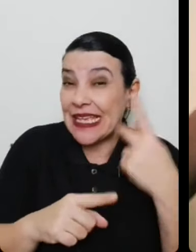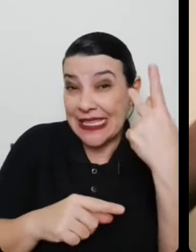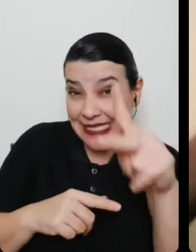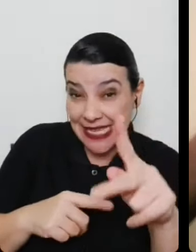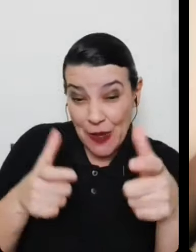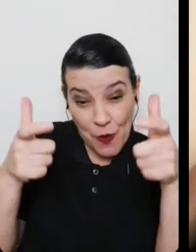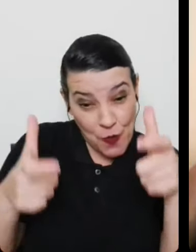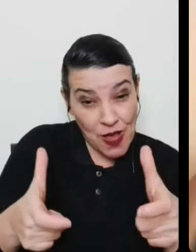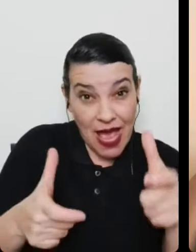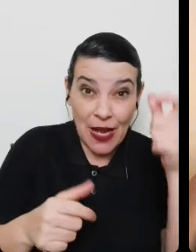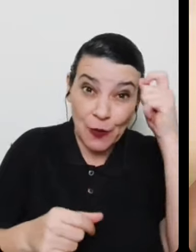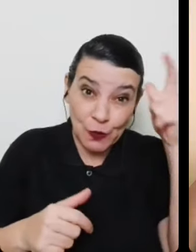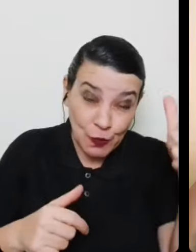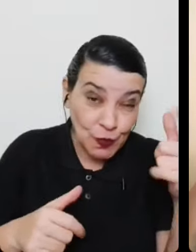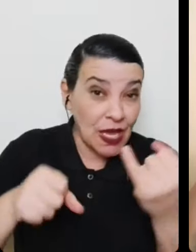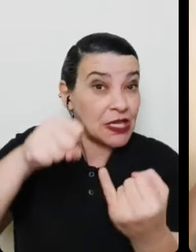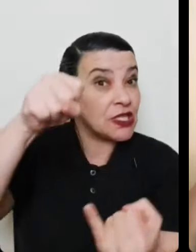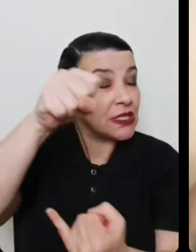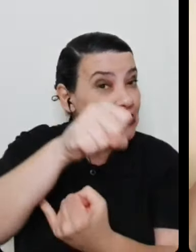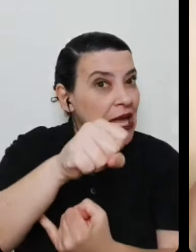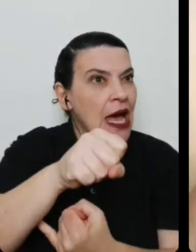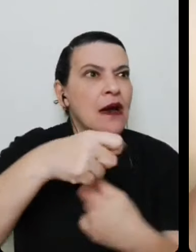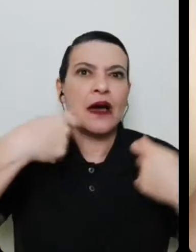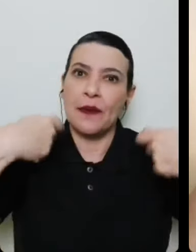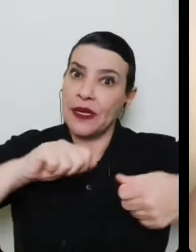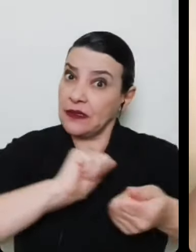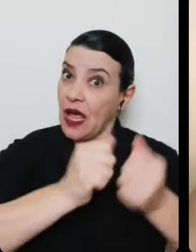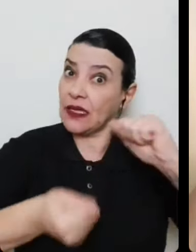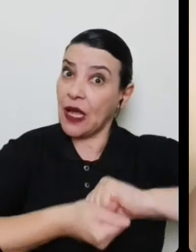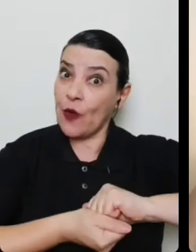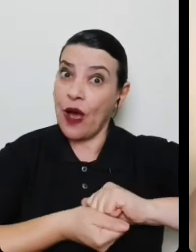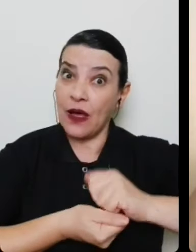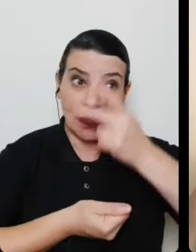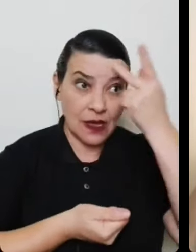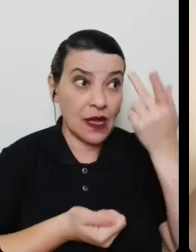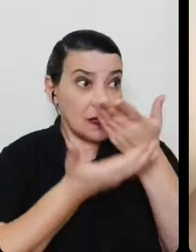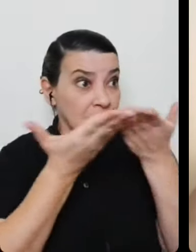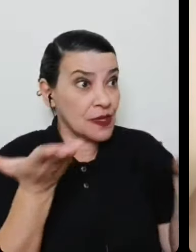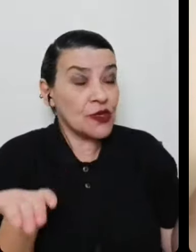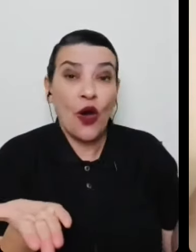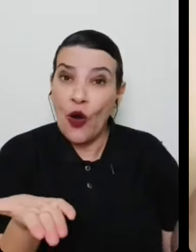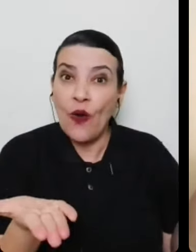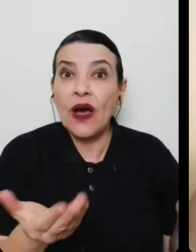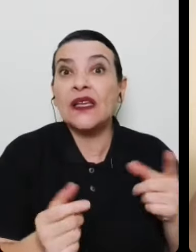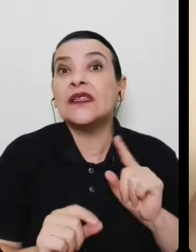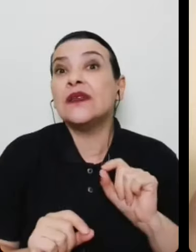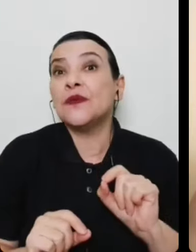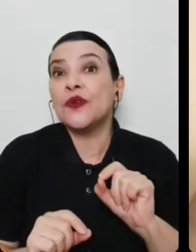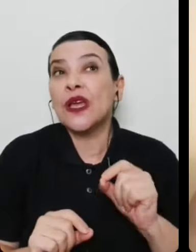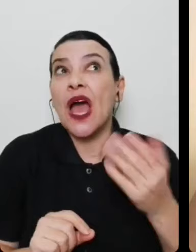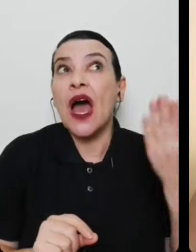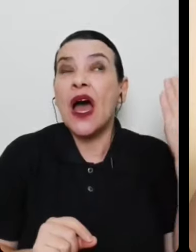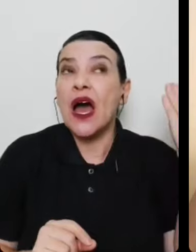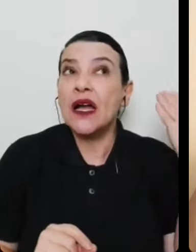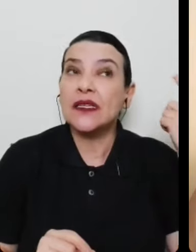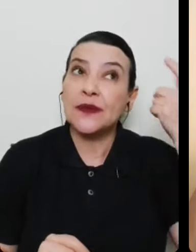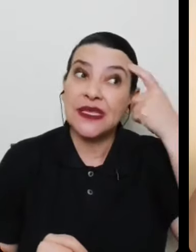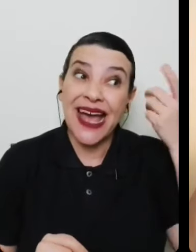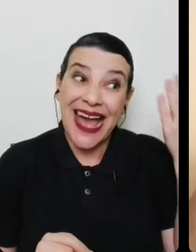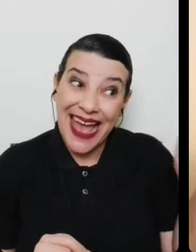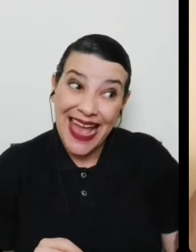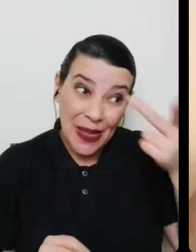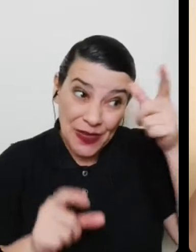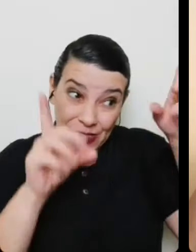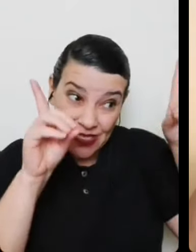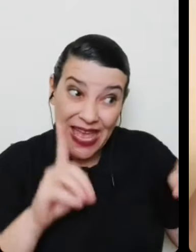instituição ou você precisa se adequar, quando antes você achava que a pessoa com deficiência é que precisa